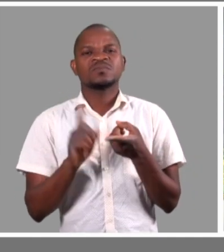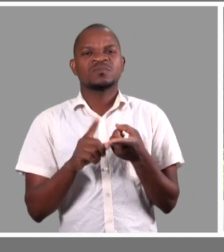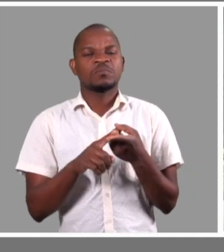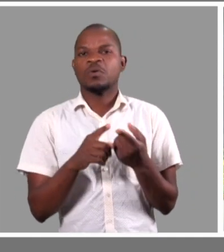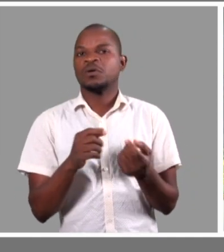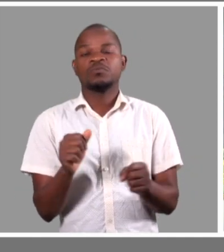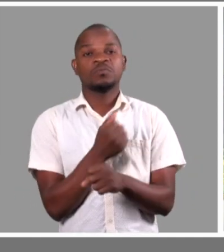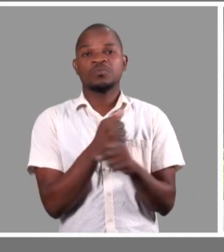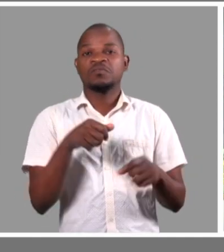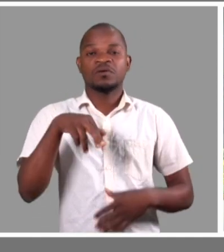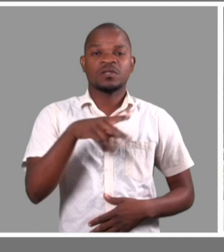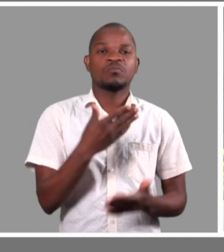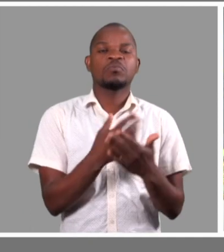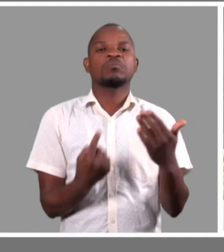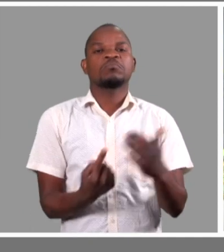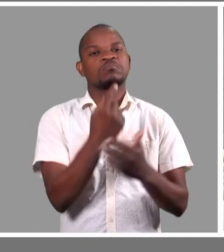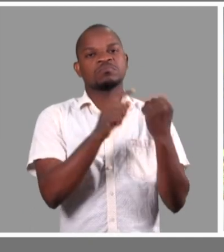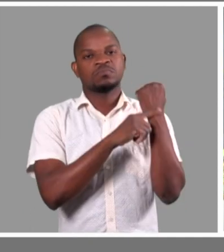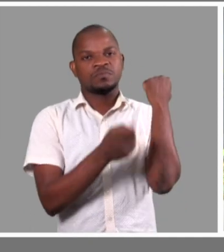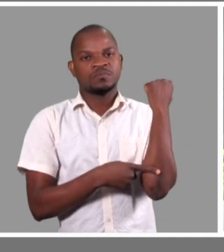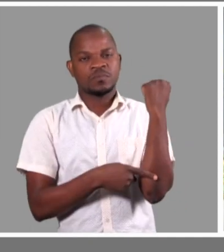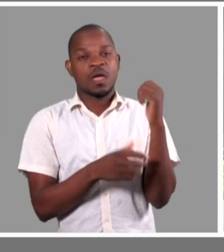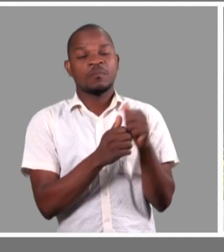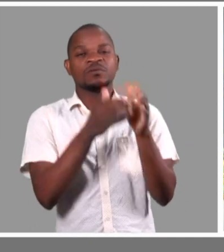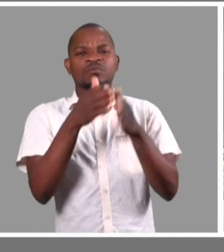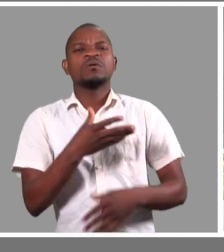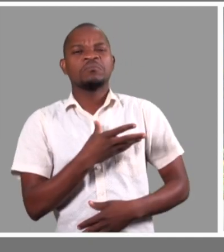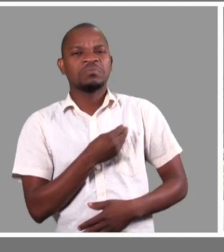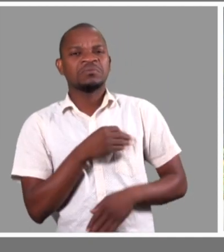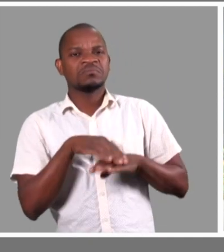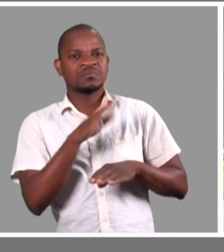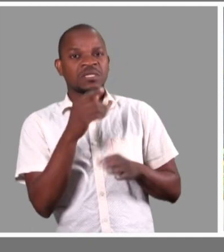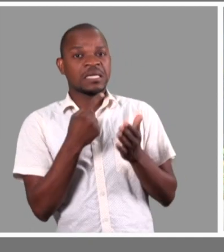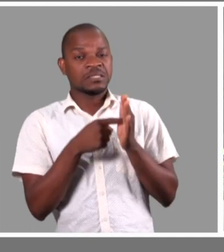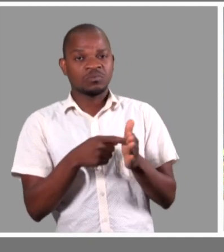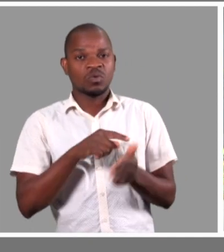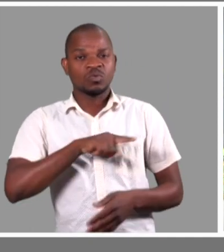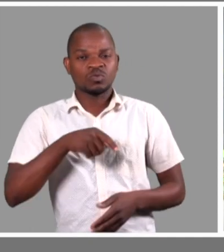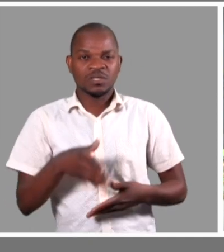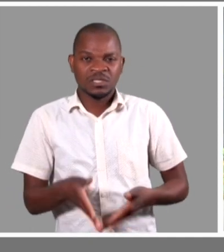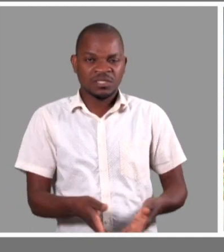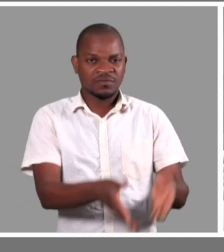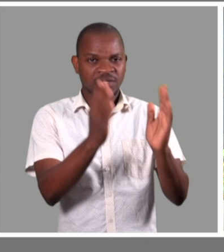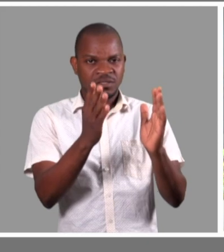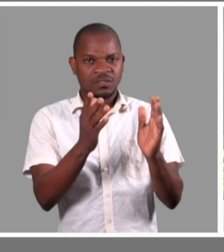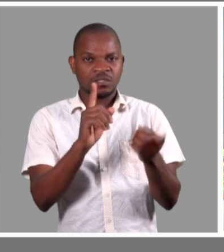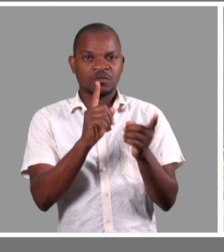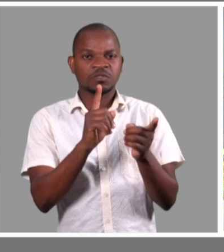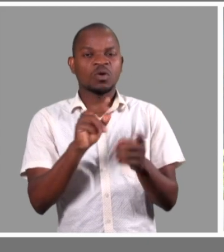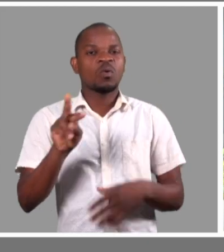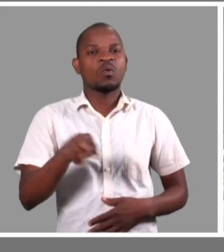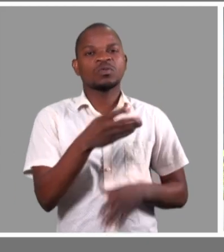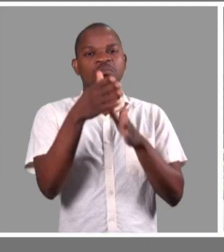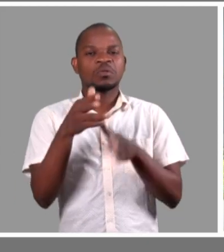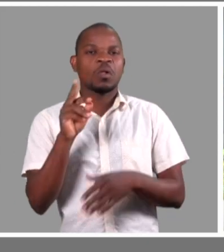deficiência, se nós dermos a oportunidade, vai ser engravidada, as pessoas olhavam com isso, com muito medo, de que, será que se nós libertarmos, esta aqui,